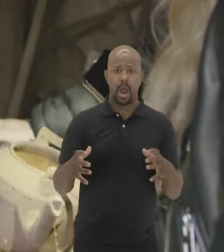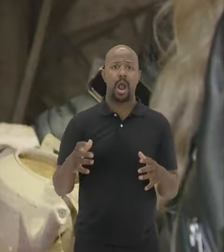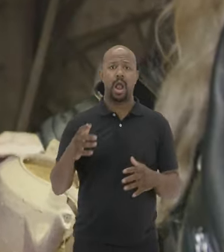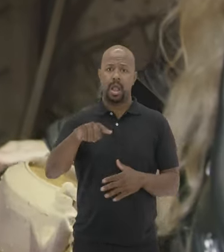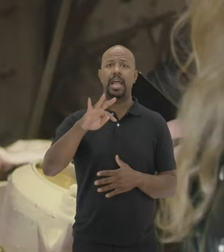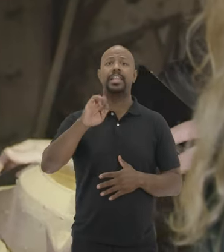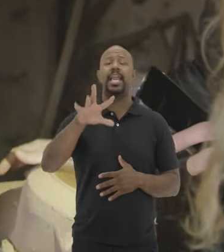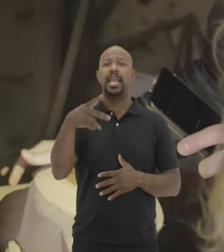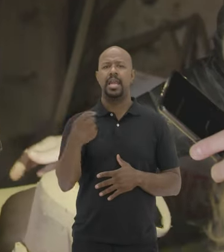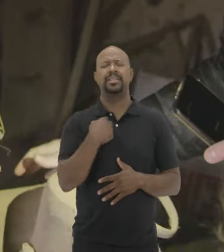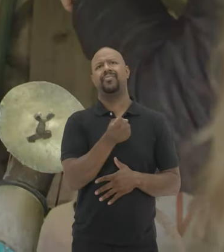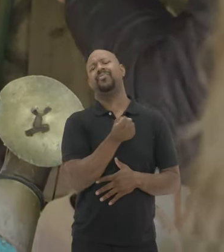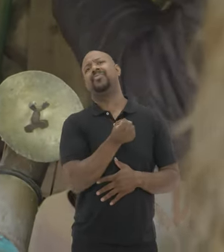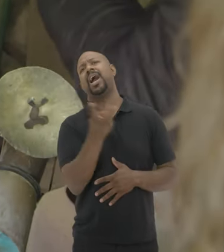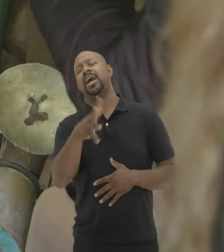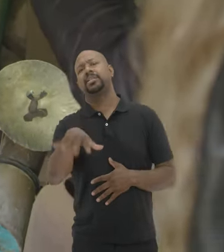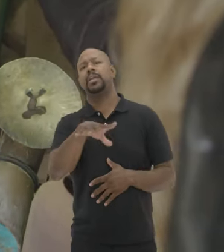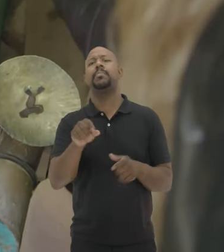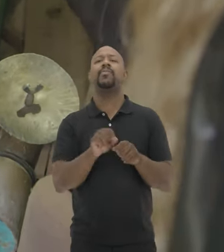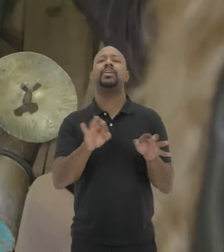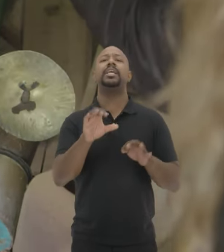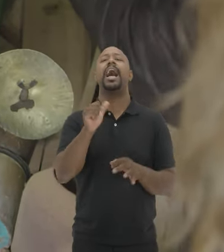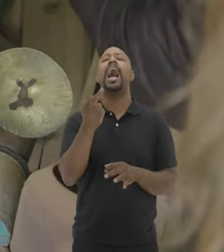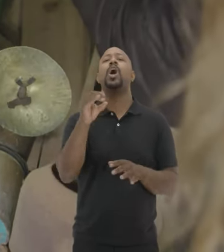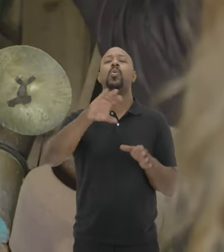telhas, ó. Olha aí, ó. Tem várias aqui, assim. Isso aqui era para fazer arco.